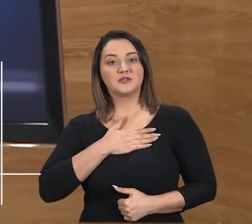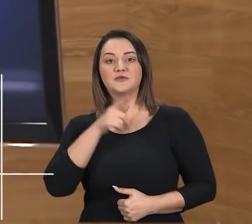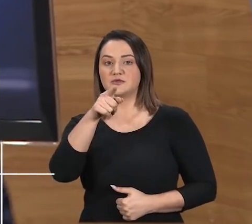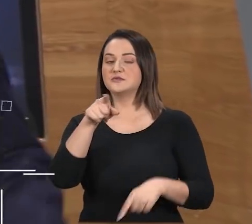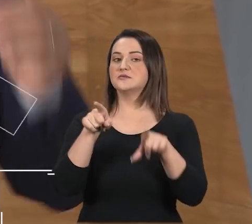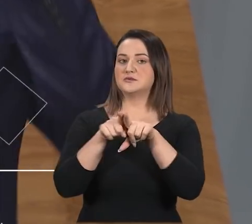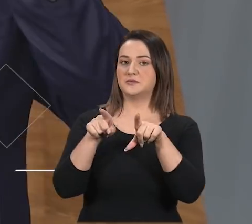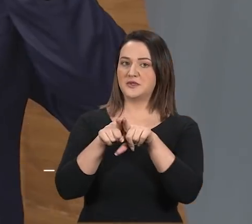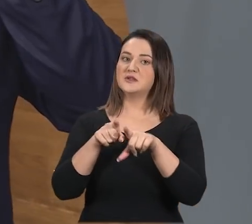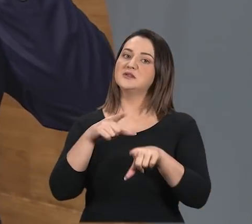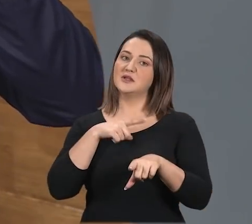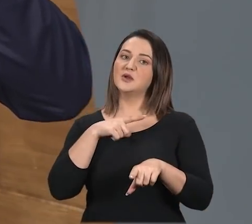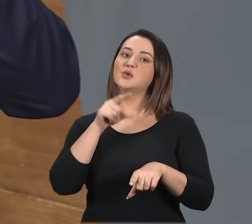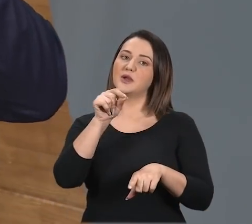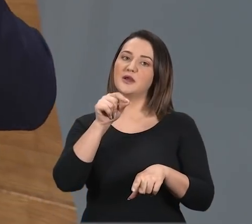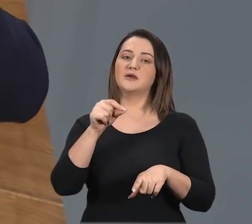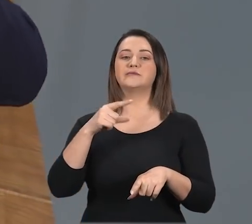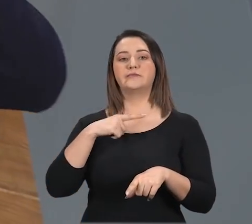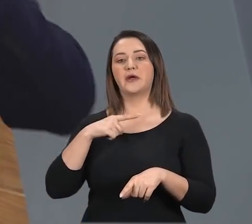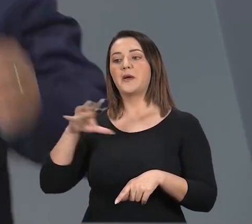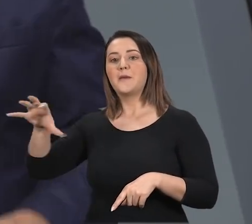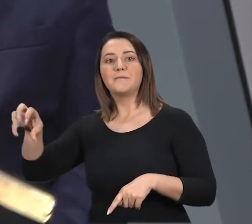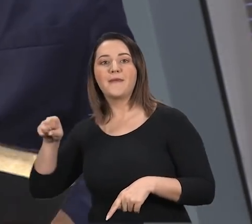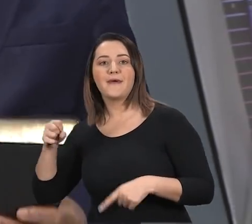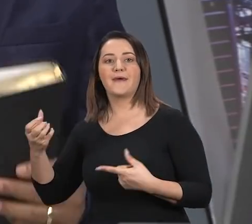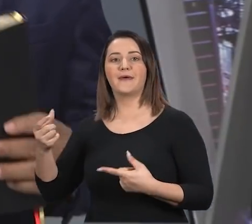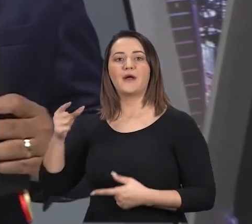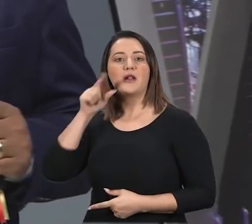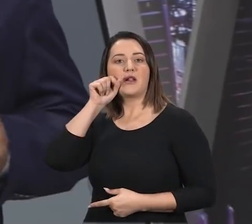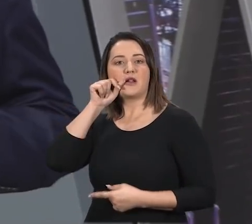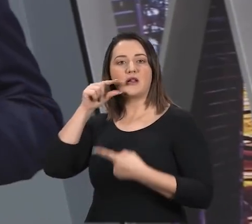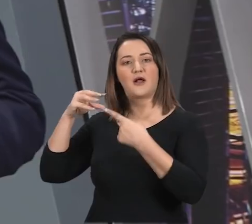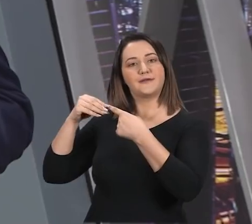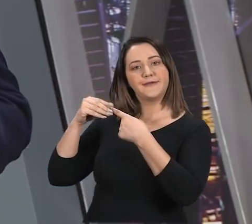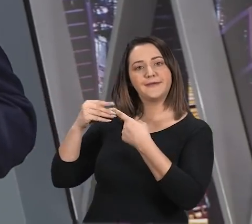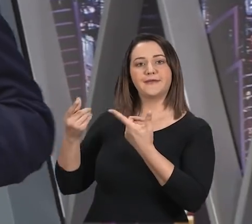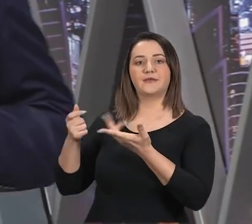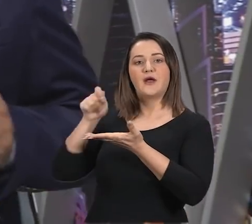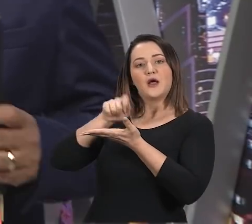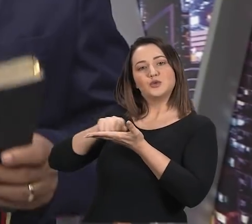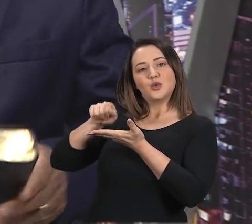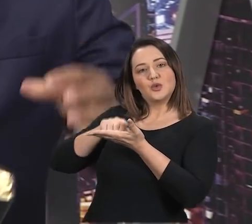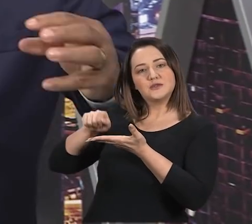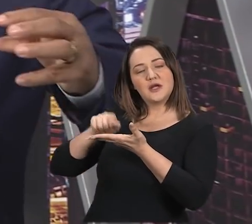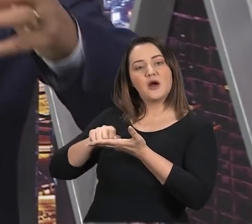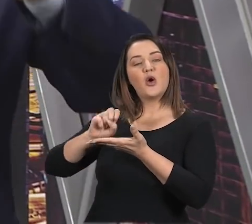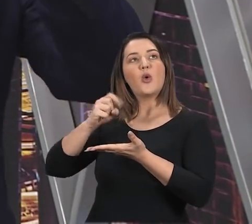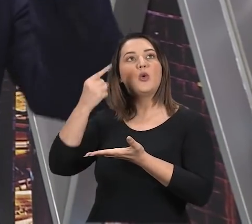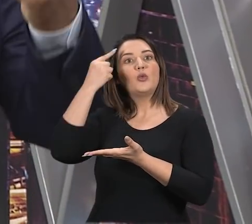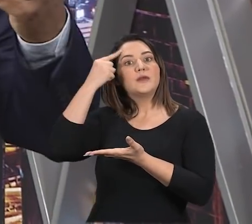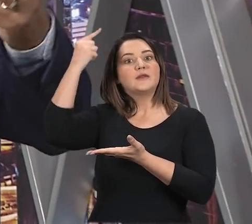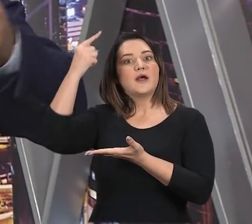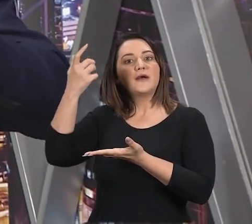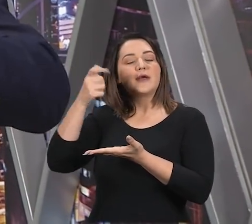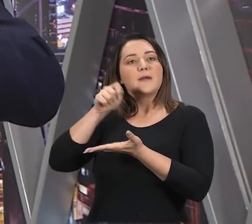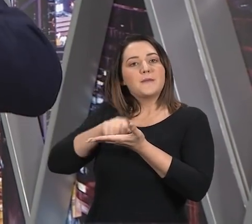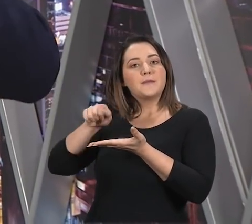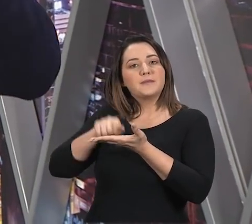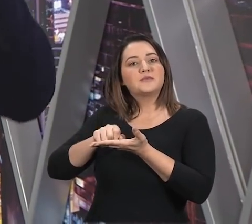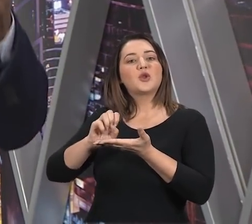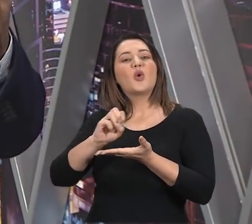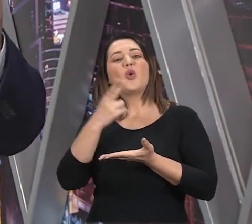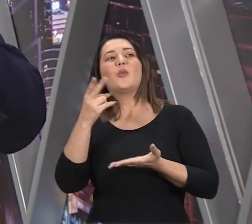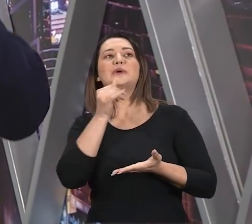Eu gostaria que você também tivesse aí a sua caneta para você anotar os textos, para você anotar alguma ideia,